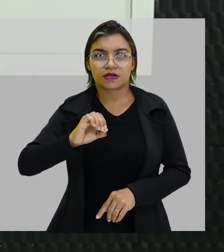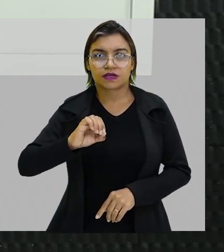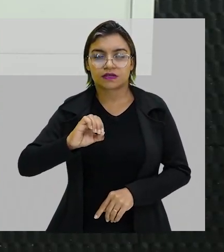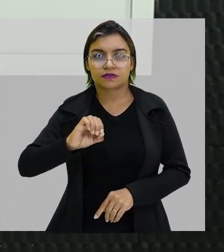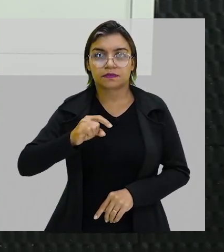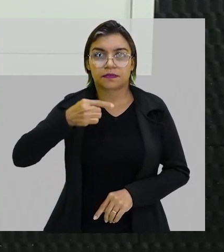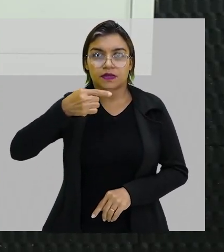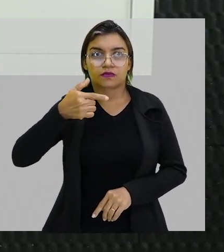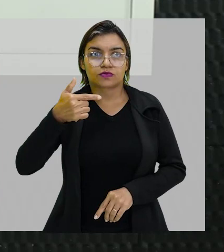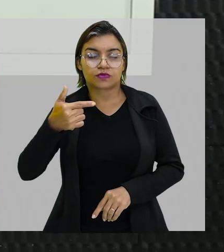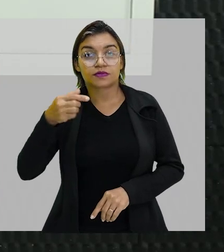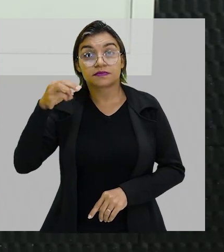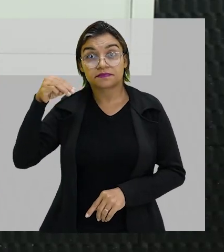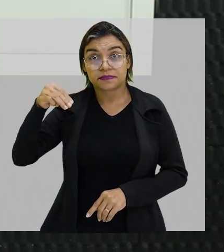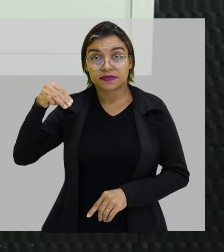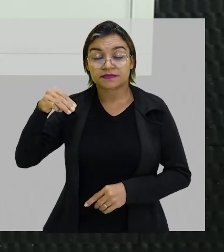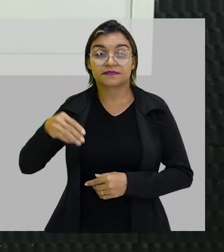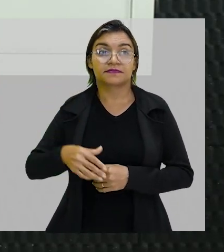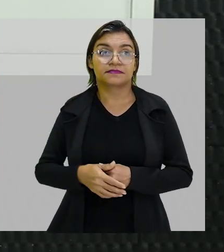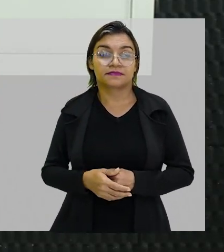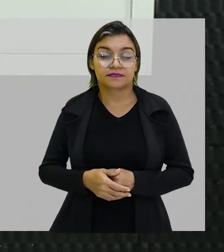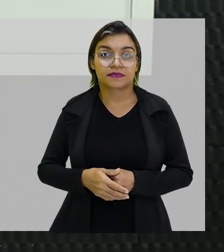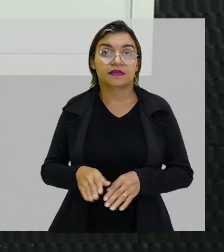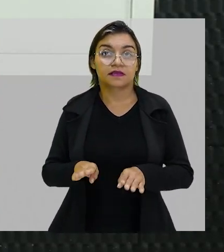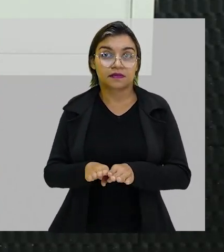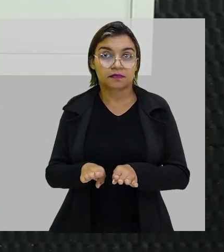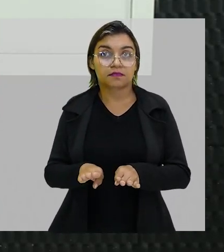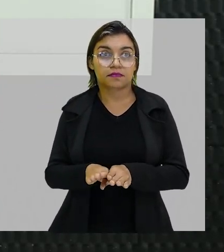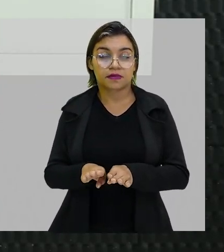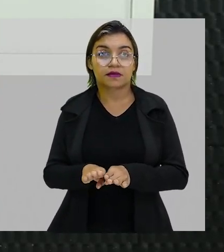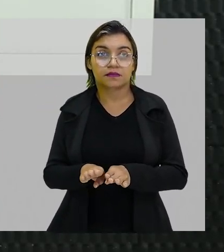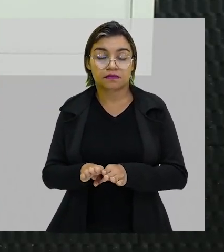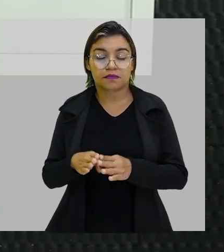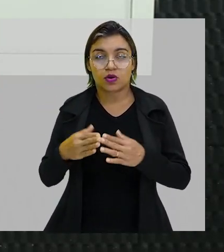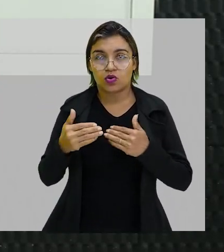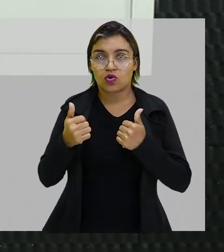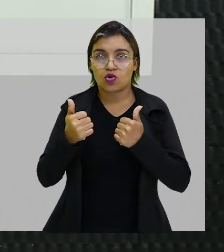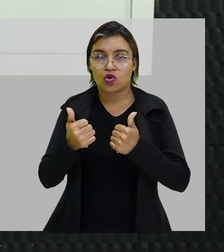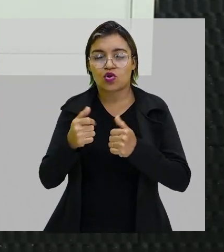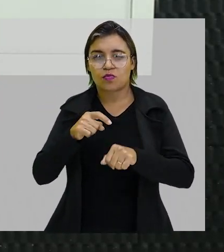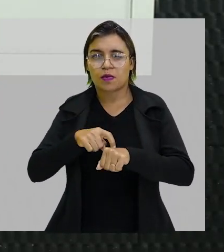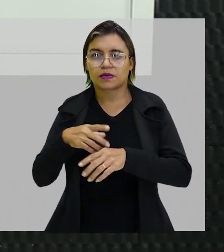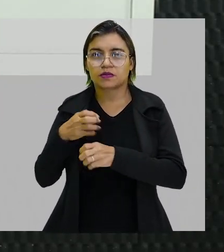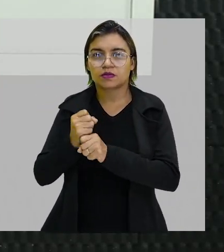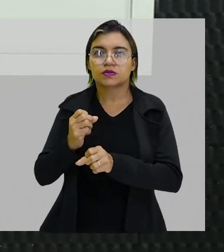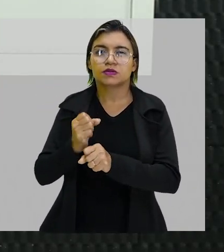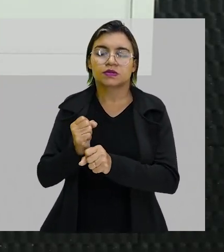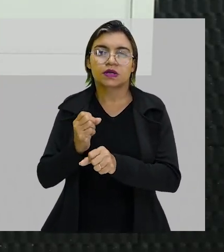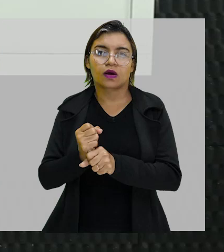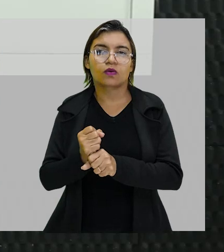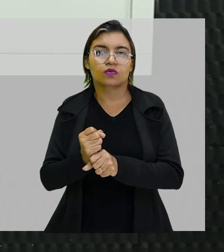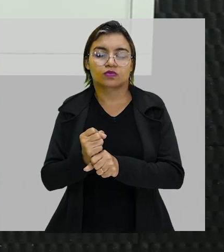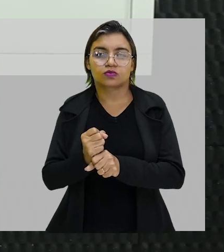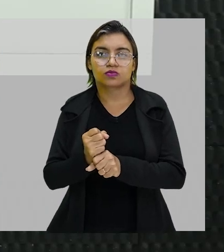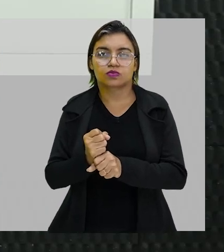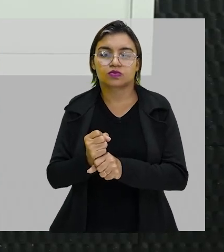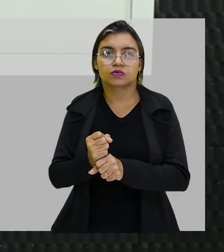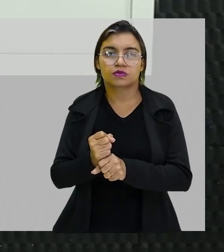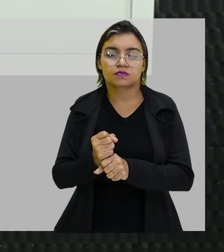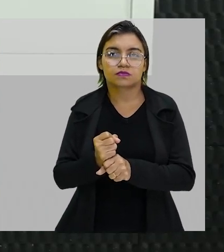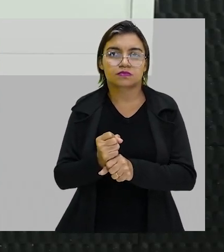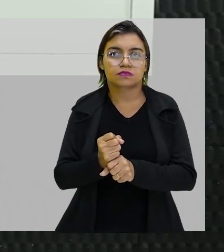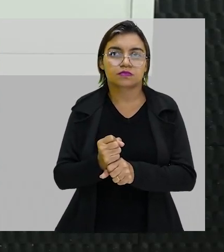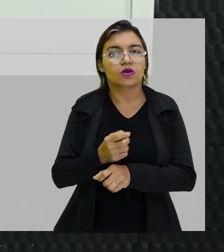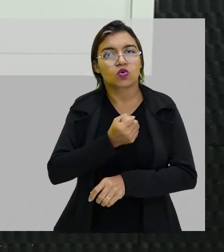metros. Pronto. Poder facilitar ali na hora dos cálculos. Né? A gente trabalhar com números absolutos e